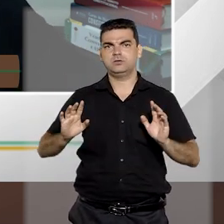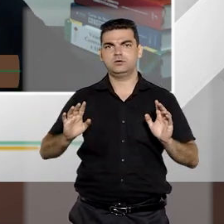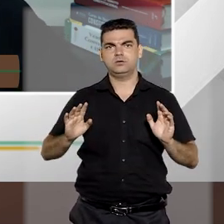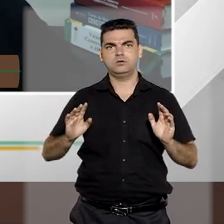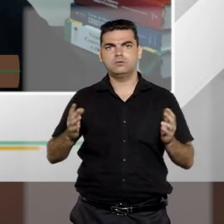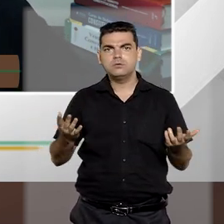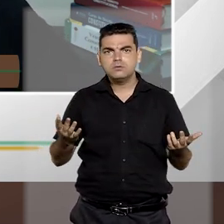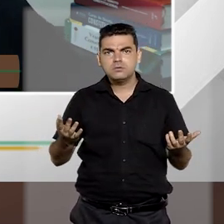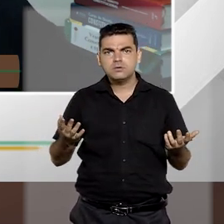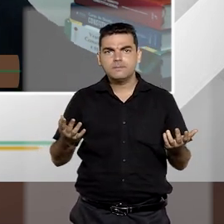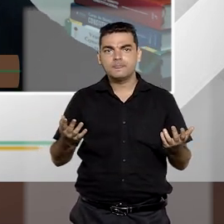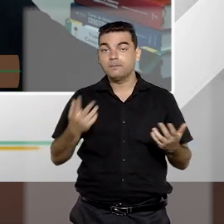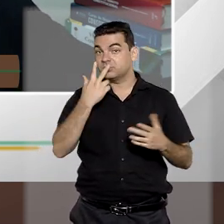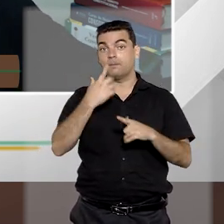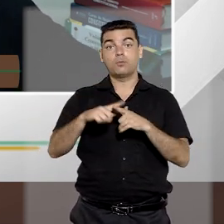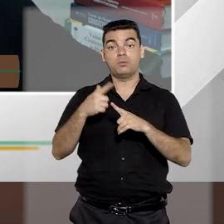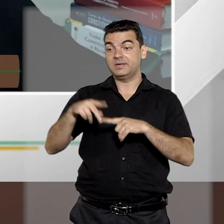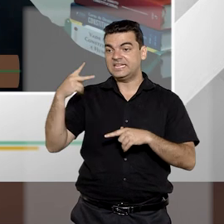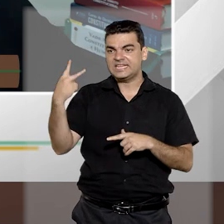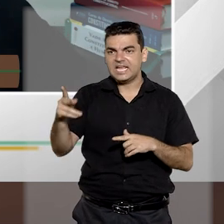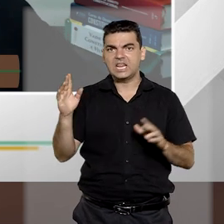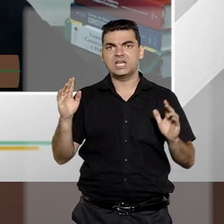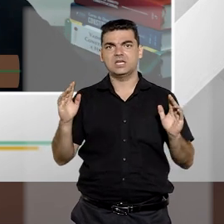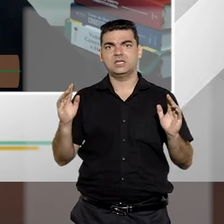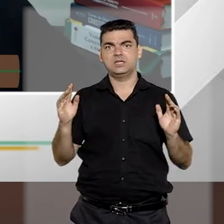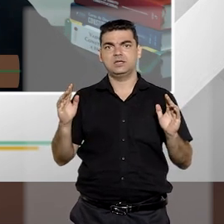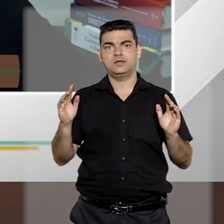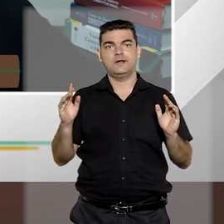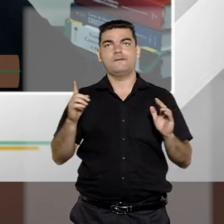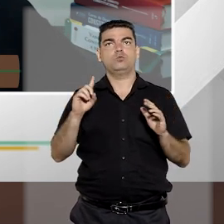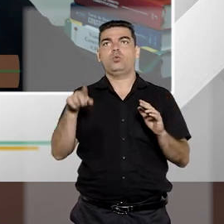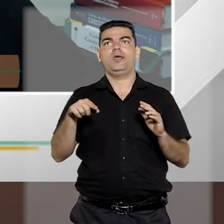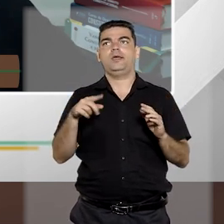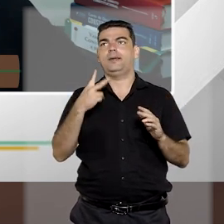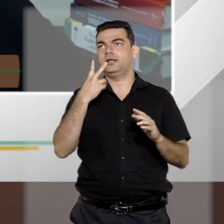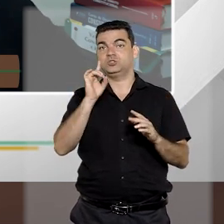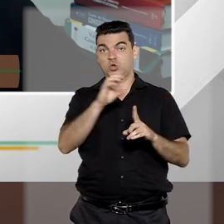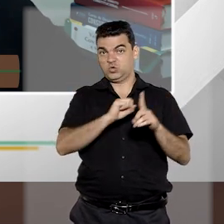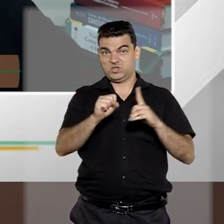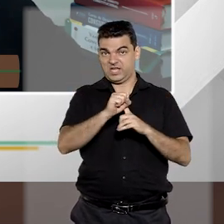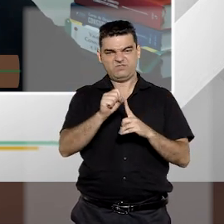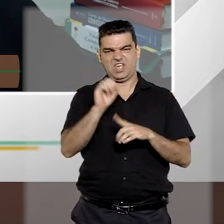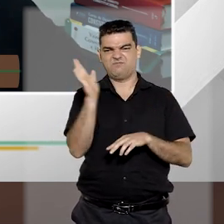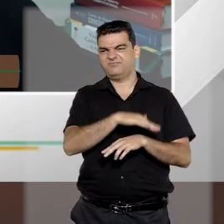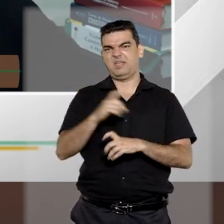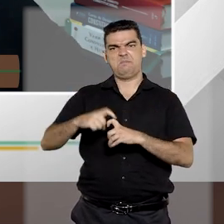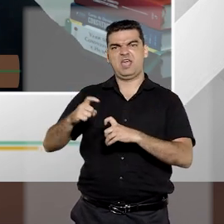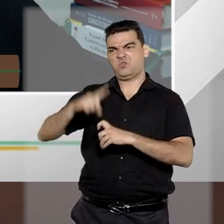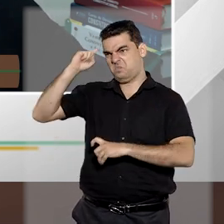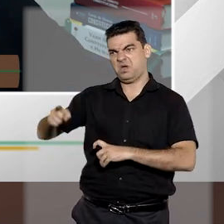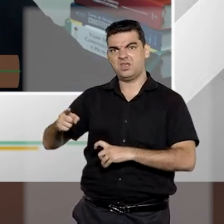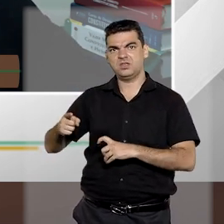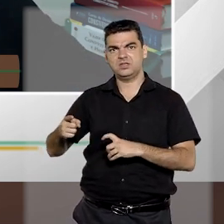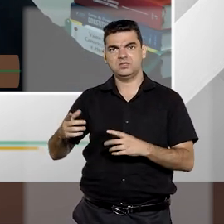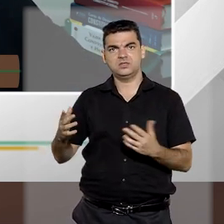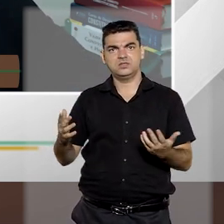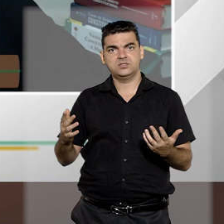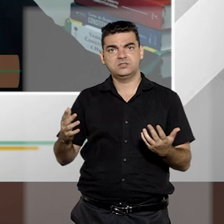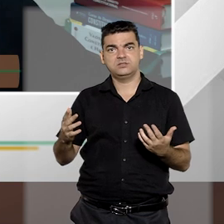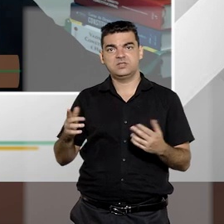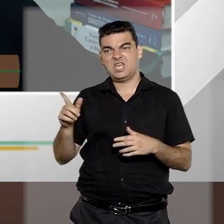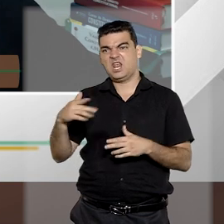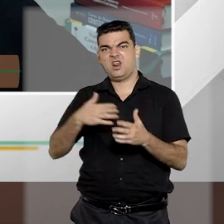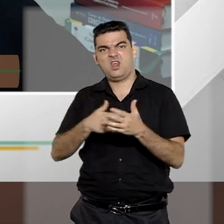deficiência era vista ali como um problema do indivíduo, né? E não uma questão social, uma questão de fato ali pelo enfrentamento, né,